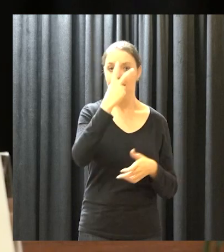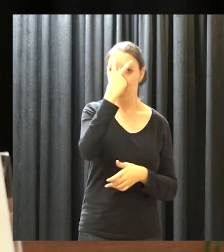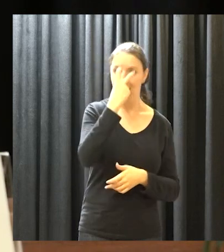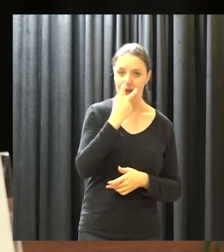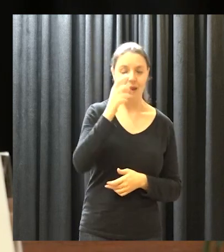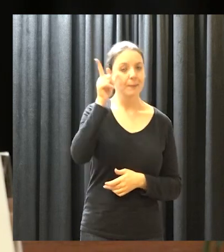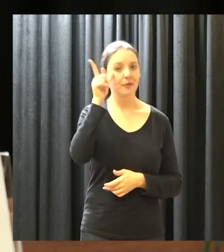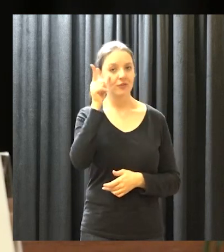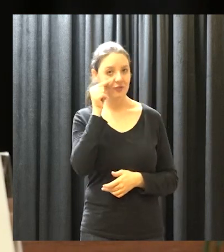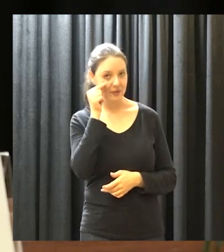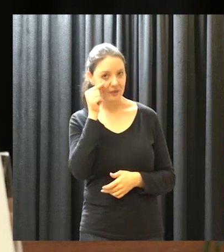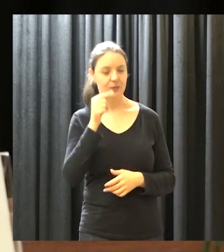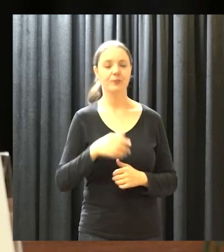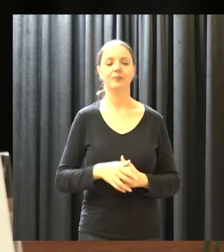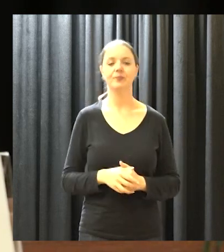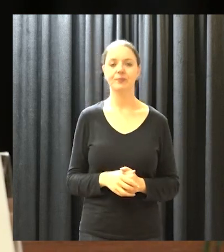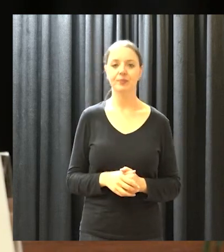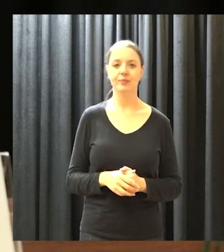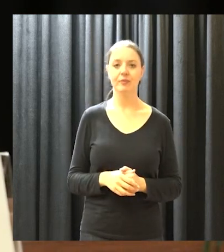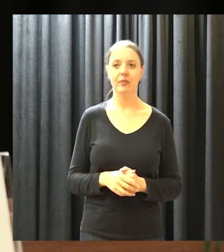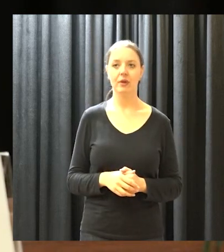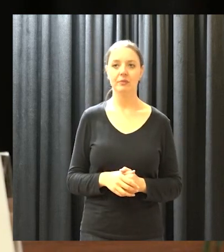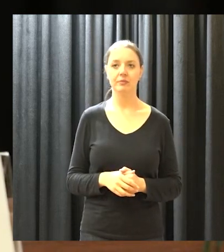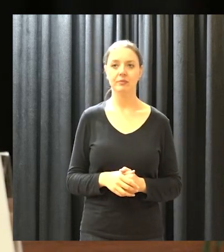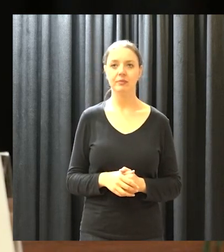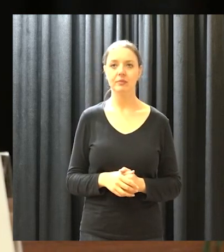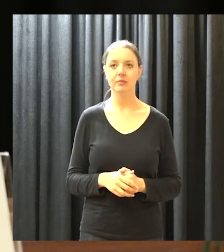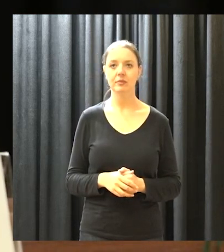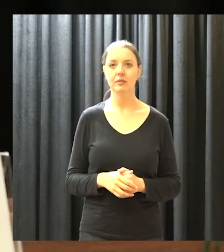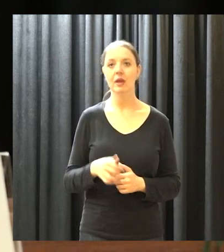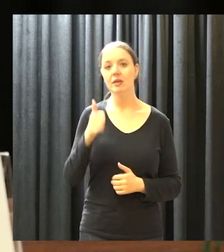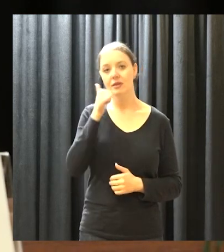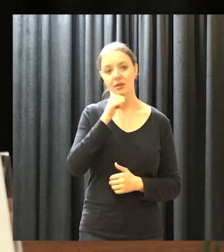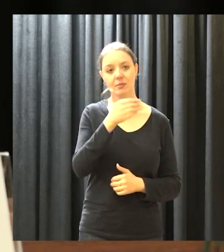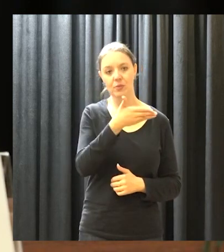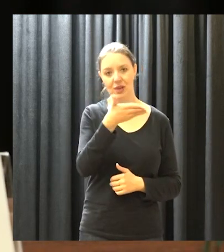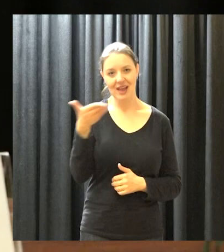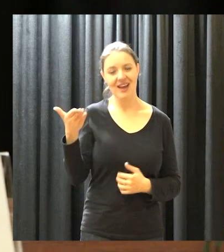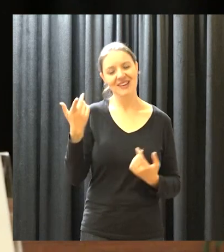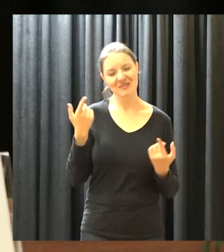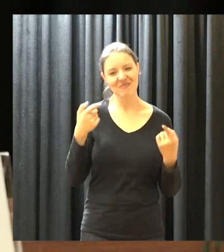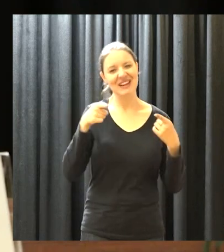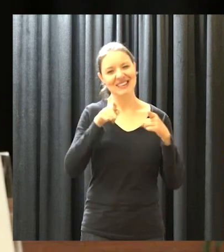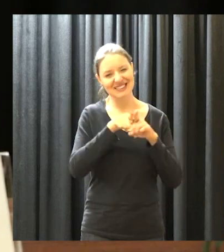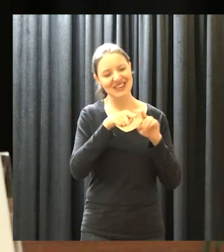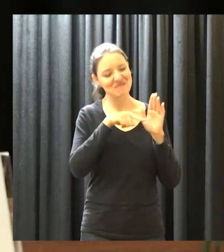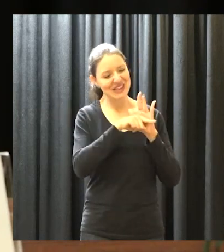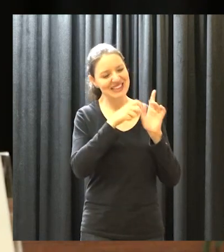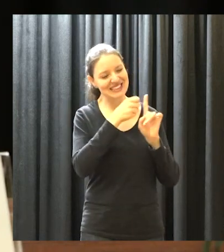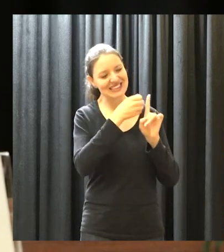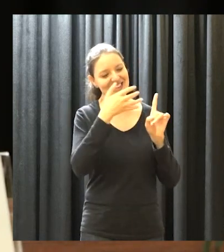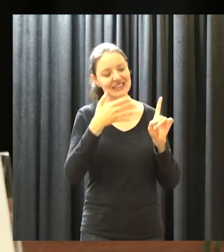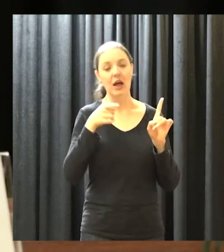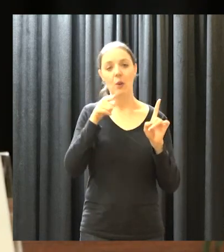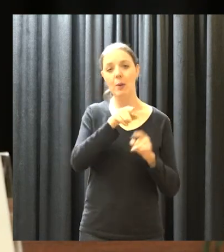visão. Boa parte dessas parceiras de pesquisa, de extensão, são ativistas do